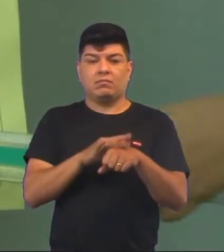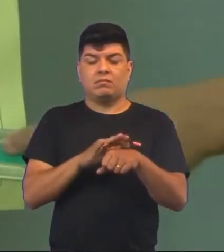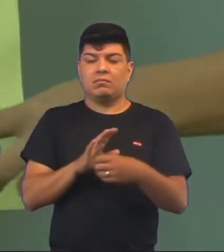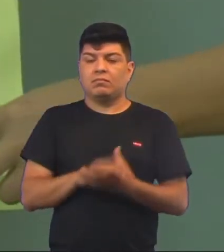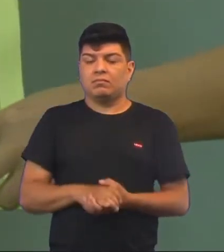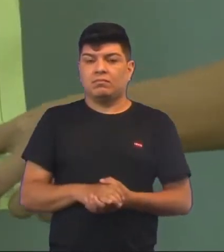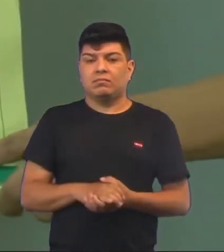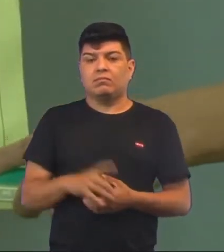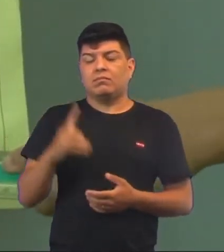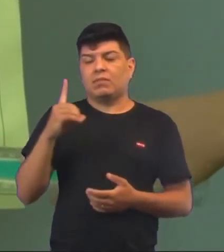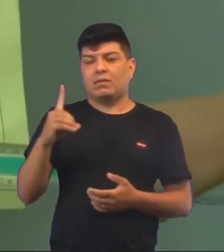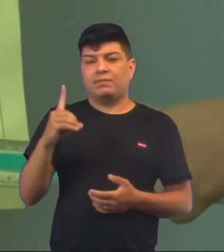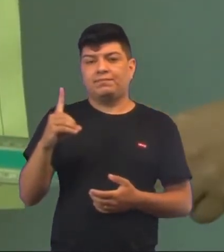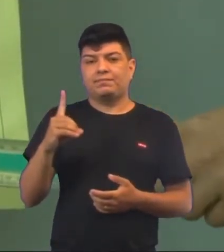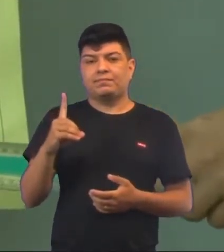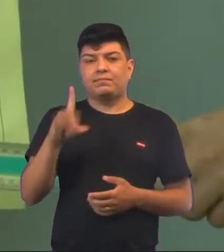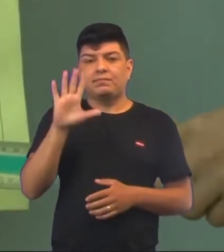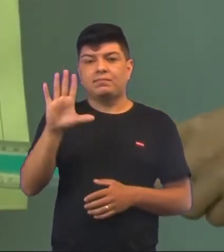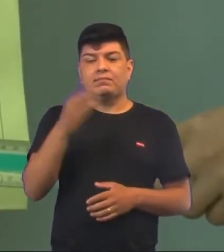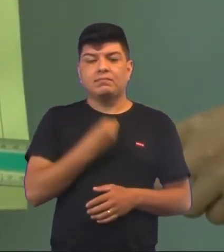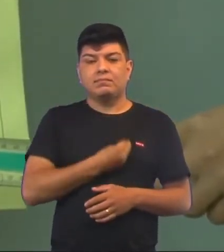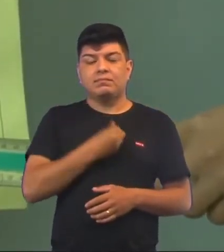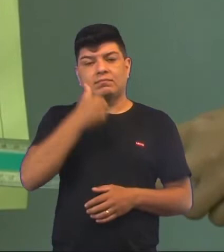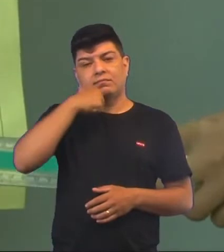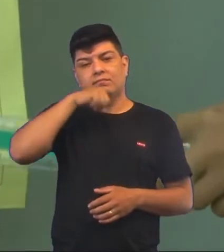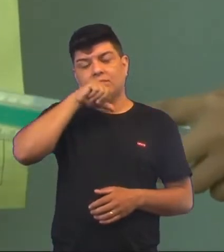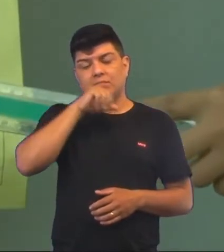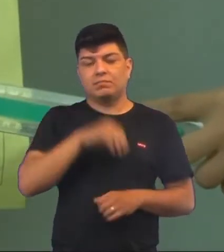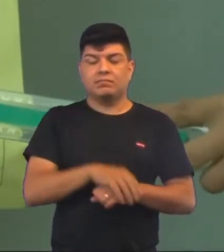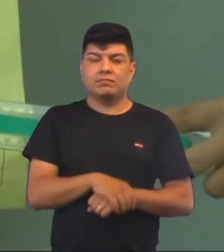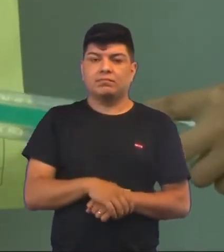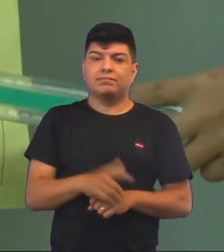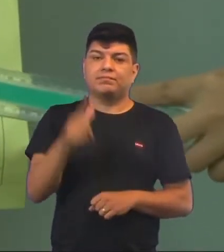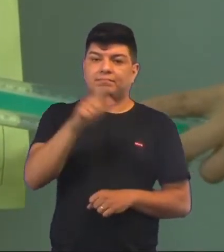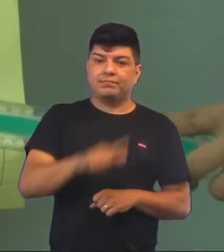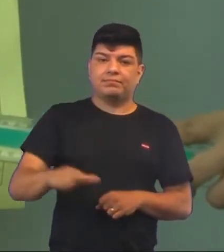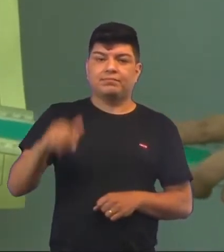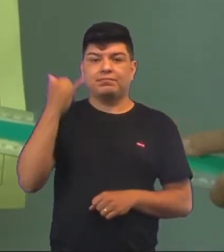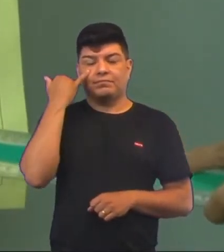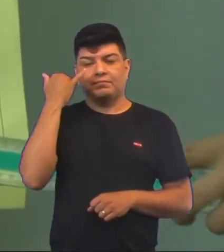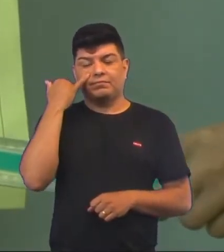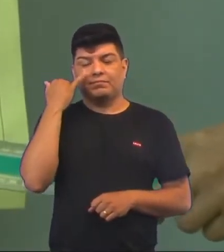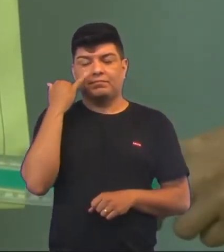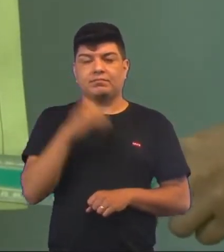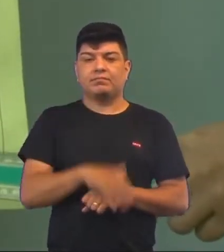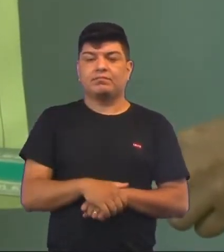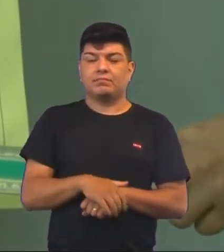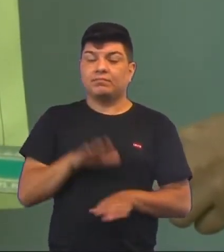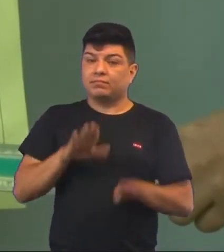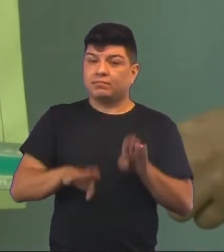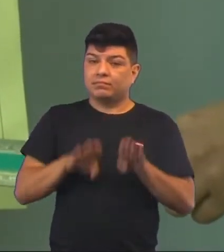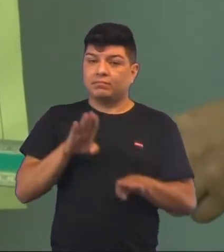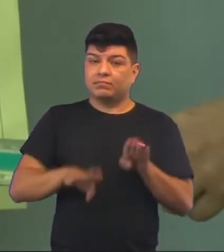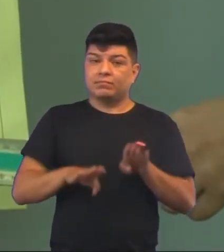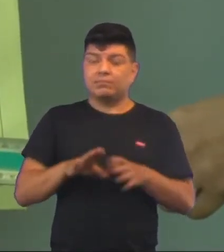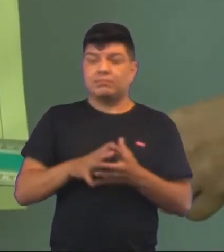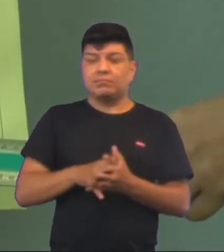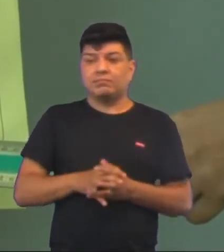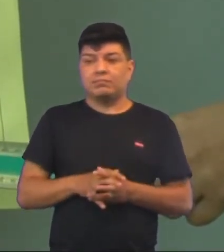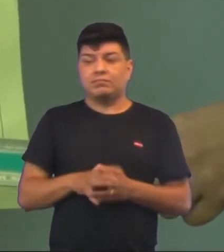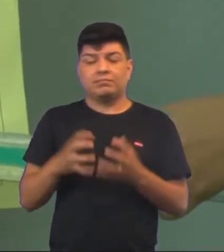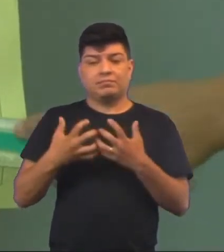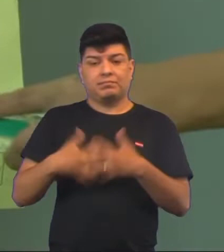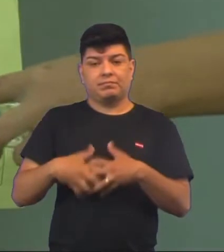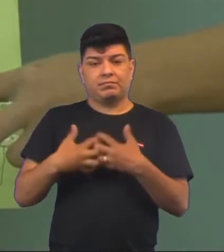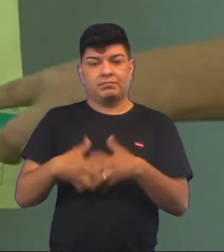doente. Ou D, lá vivia sua mãe. De novo, as informações, ó, muitas vezes a gente